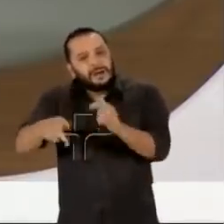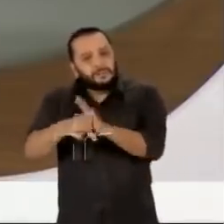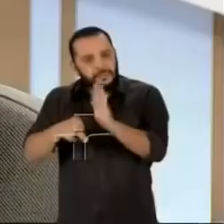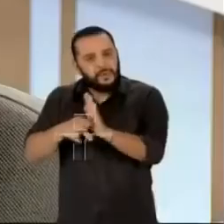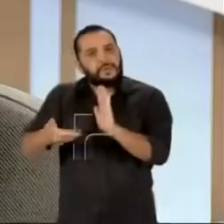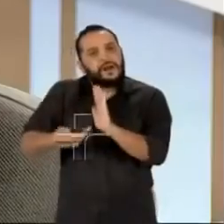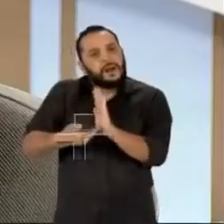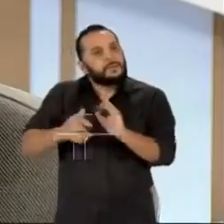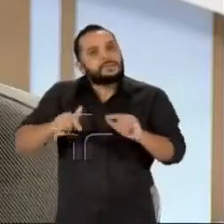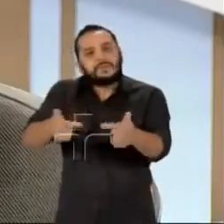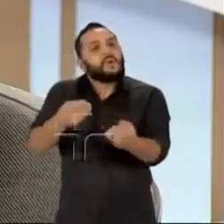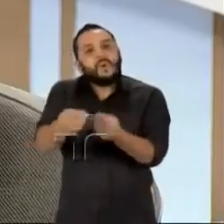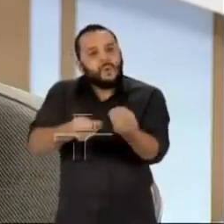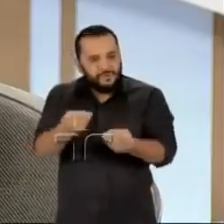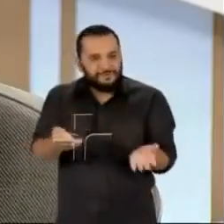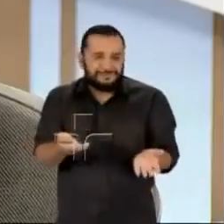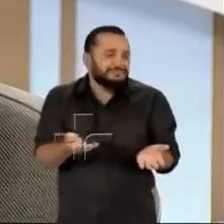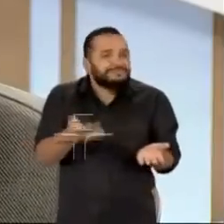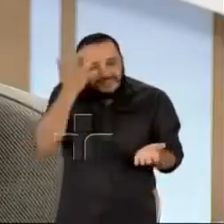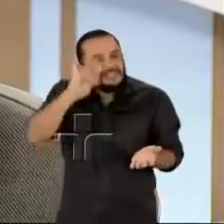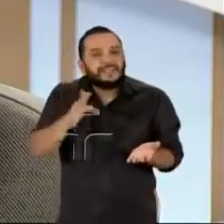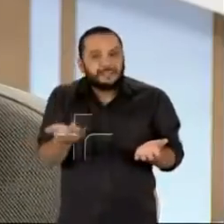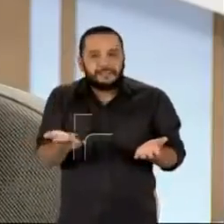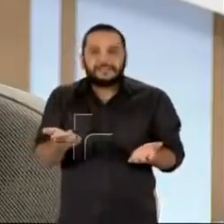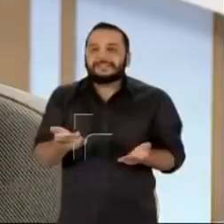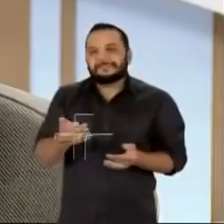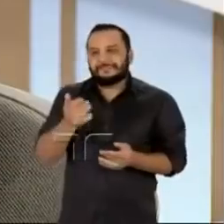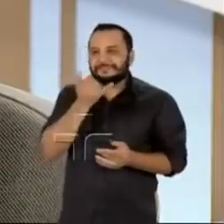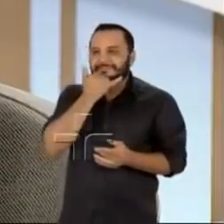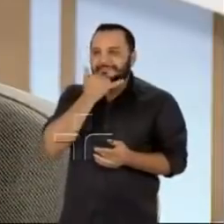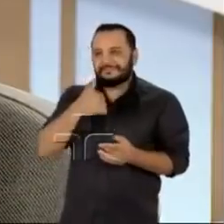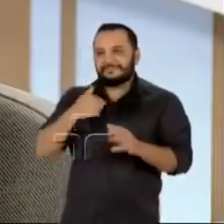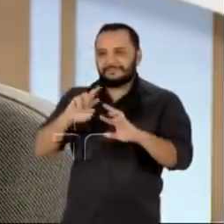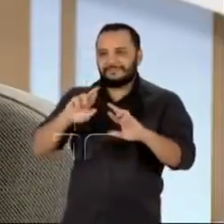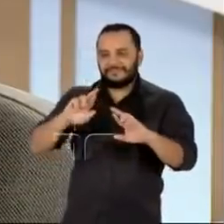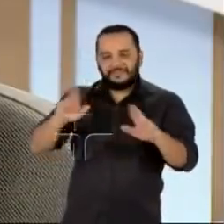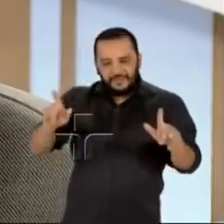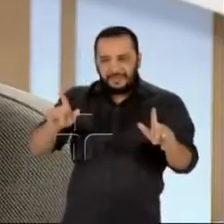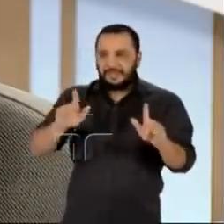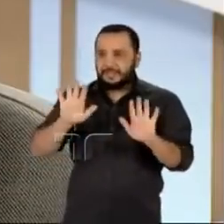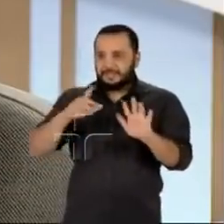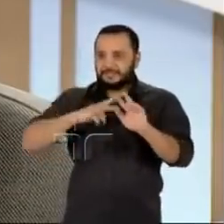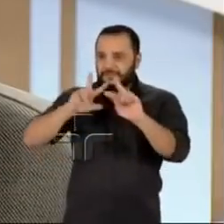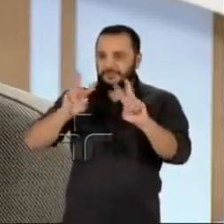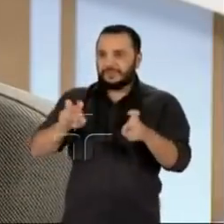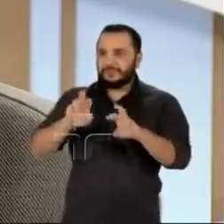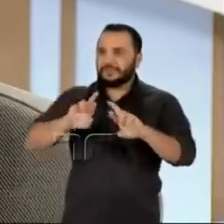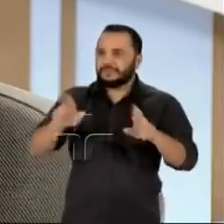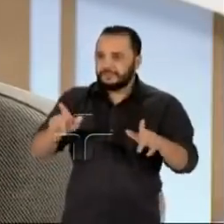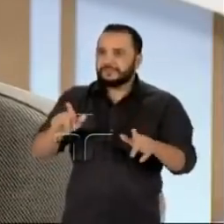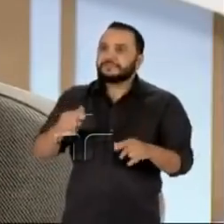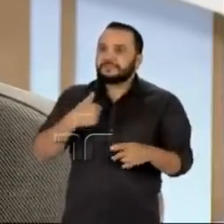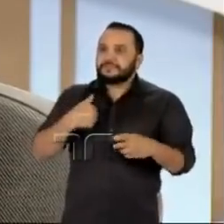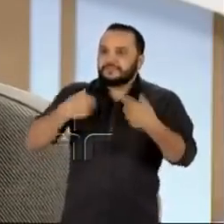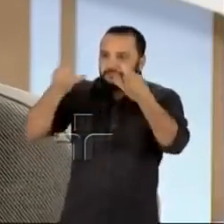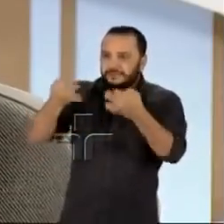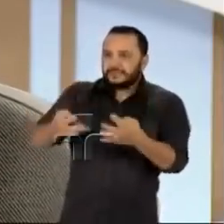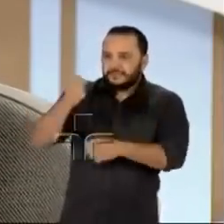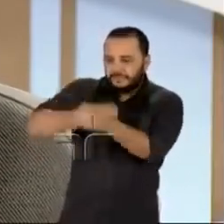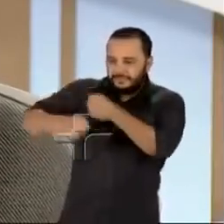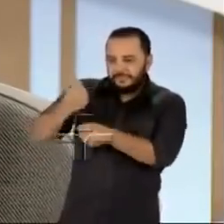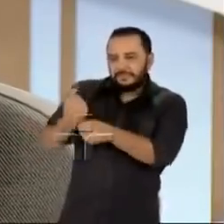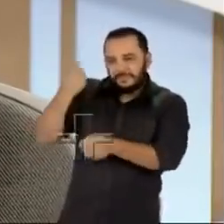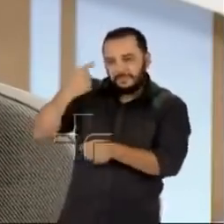Deputados é Daniela eu acho que a questão era completamente diferente quando a gente falava no ano